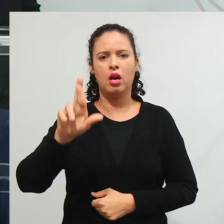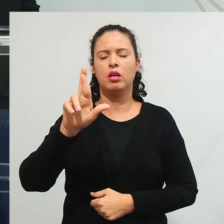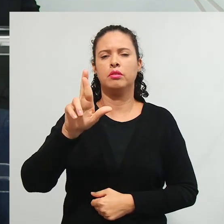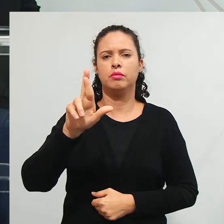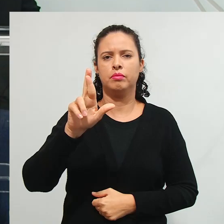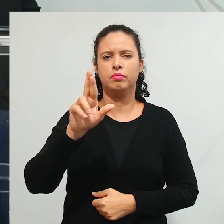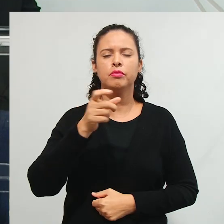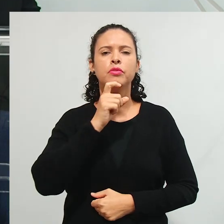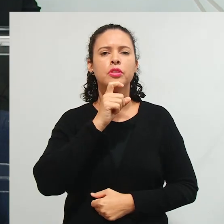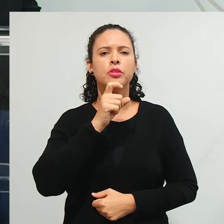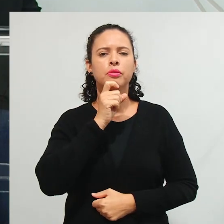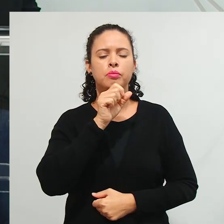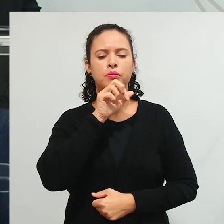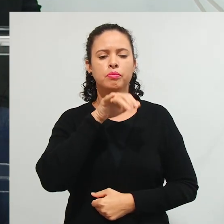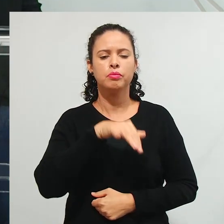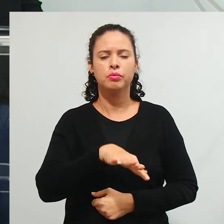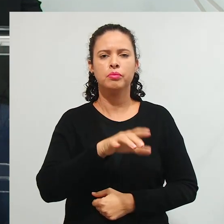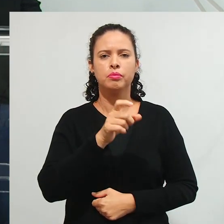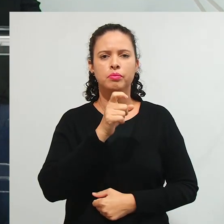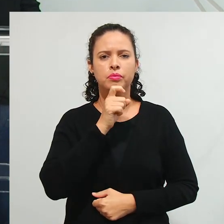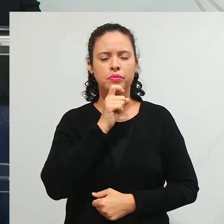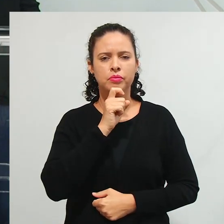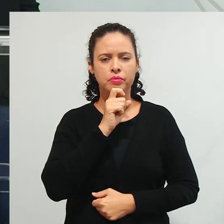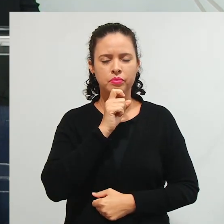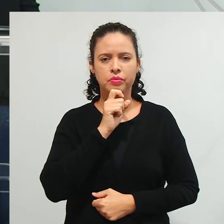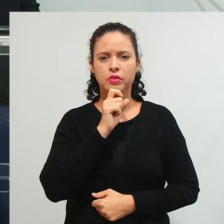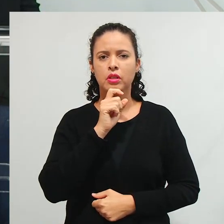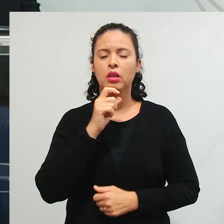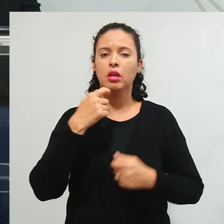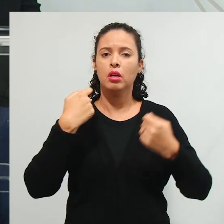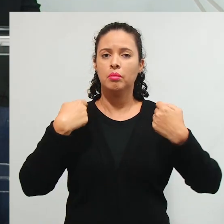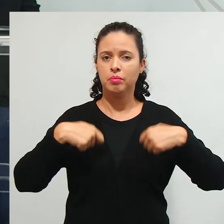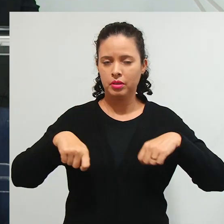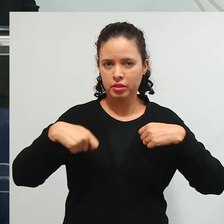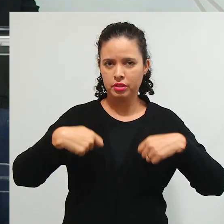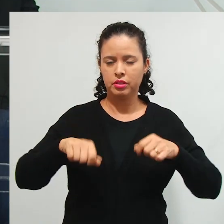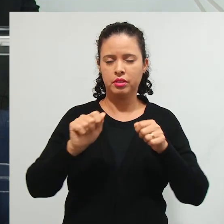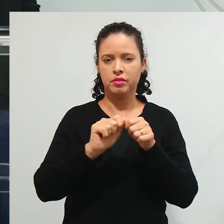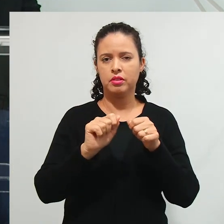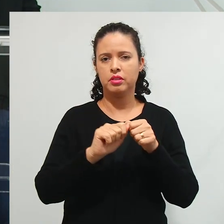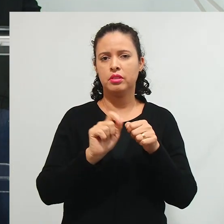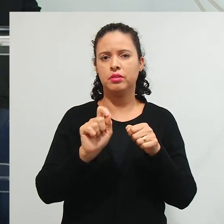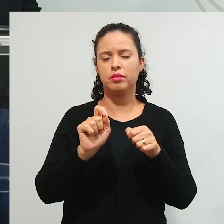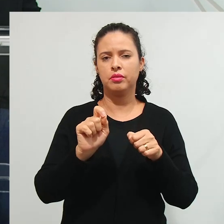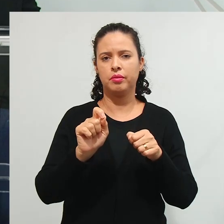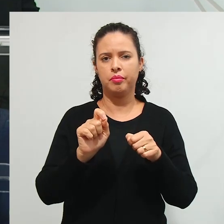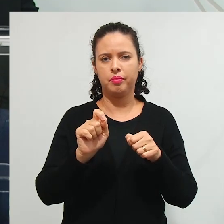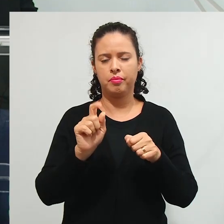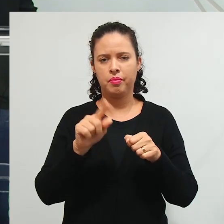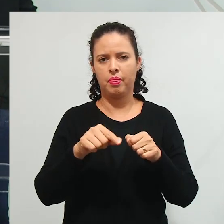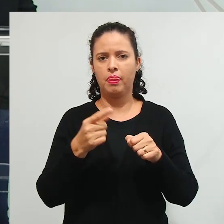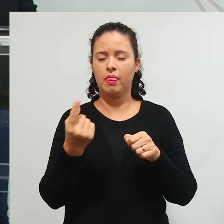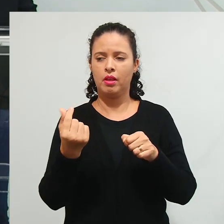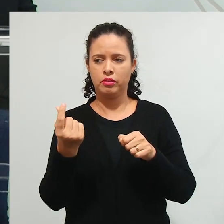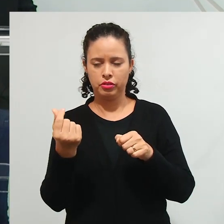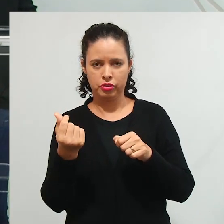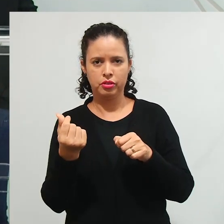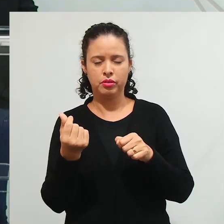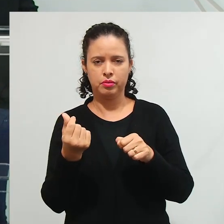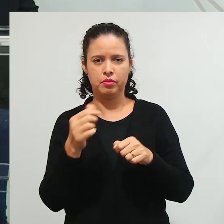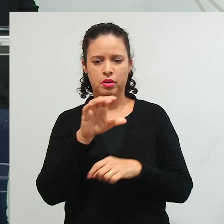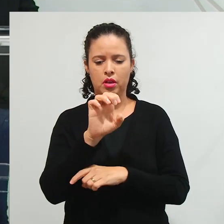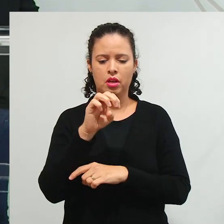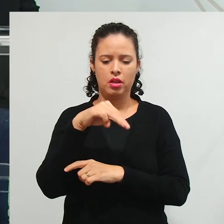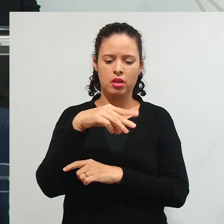homologou todos os itens e agora precisa se fazer o empenho dessa despesa. O